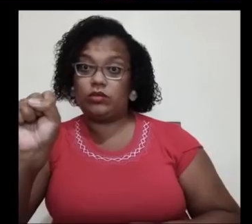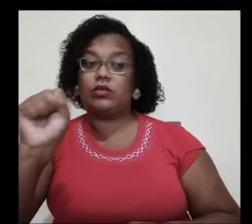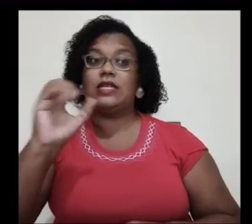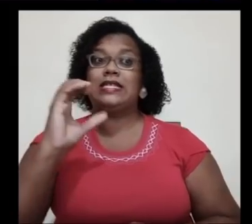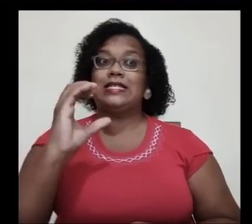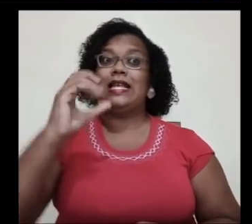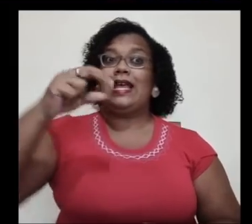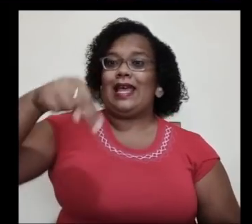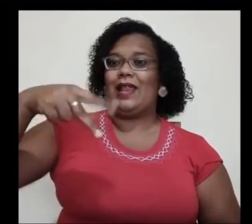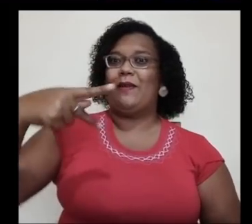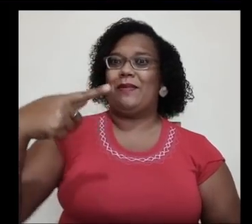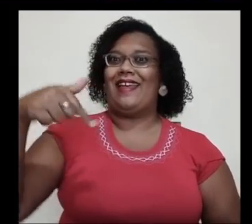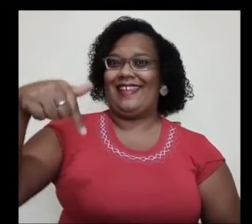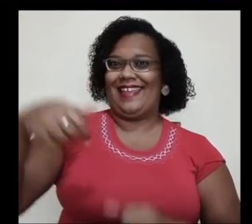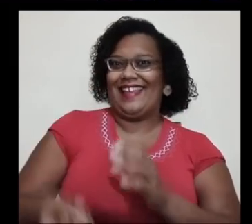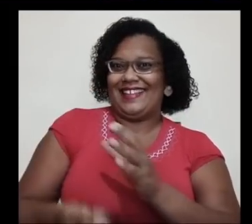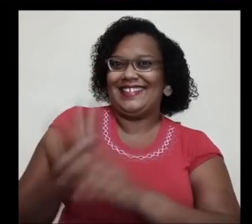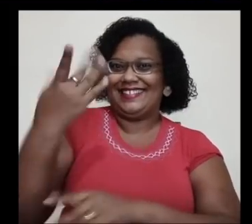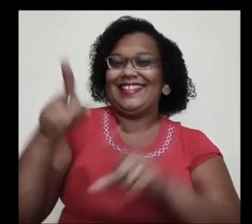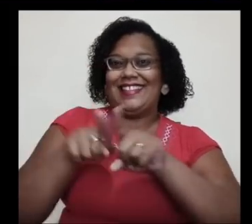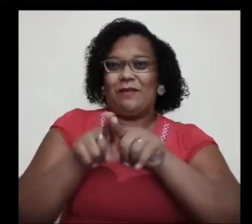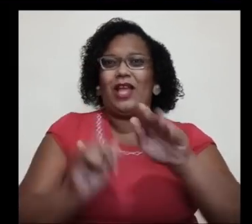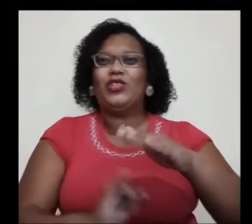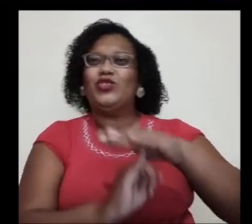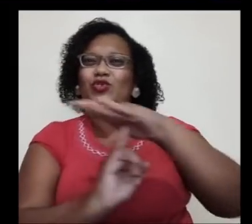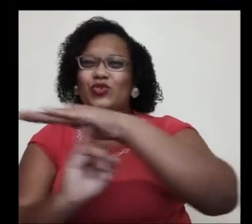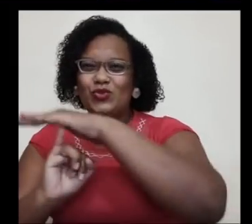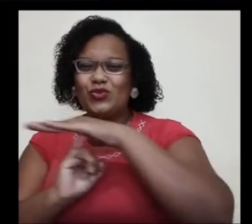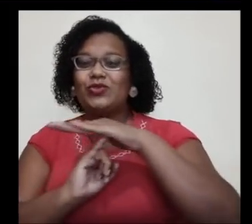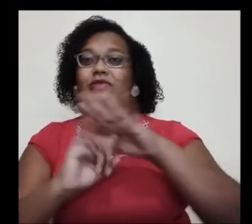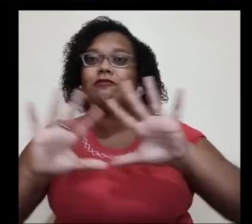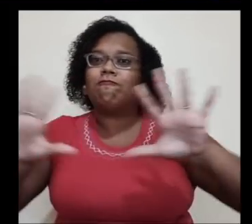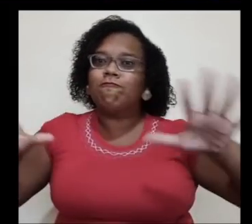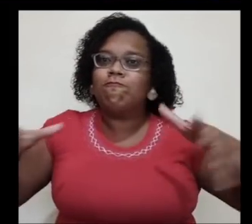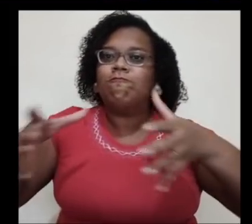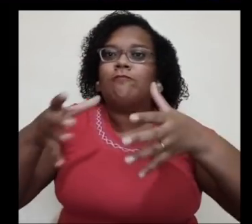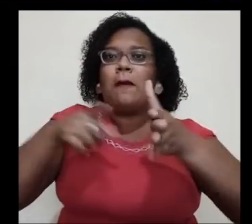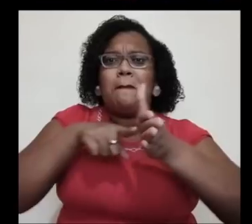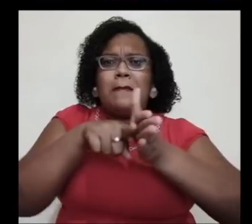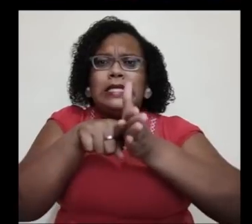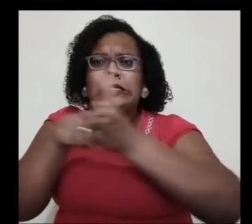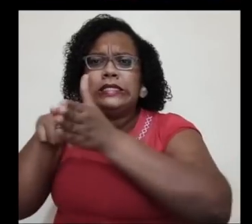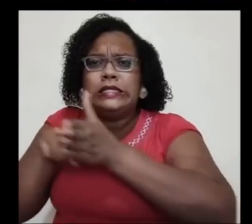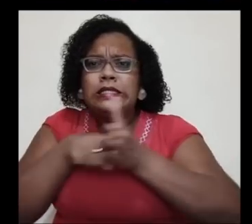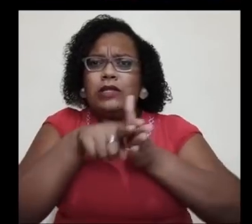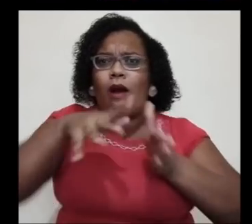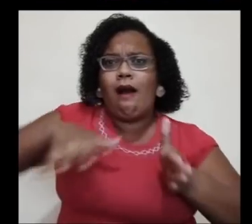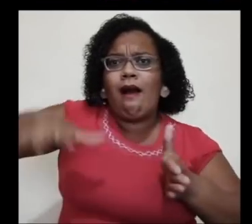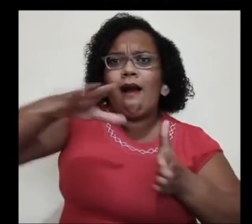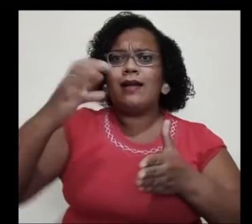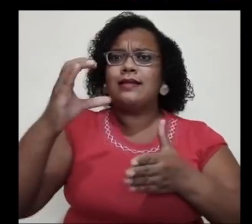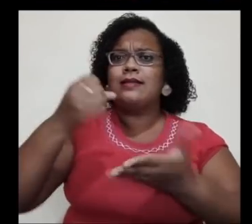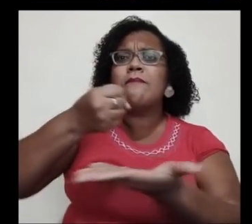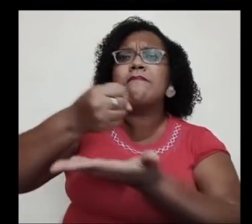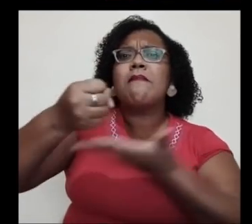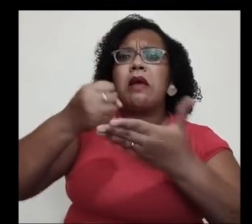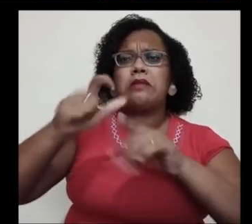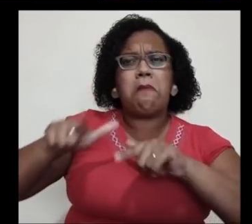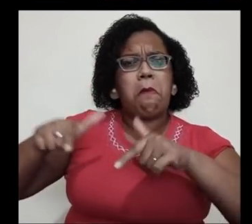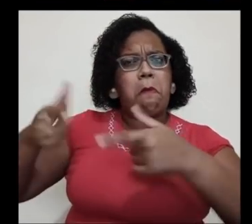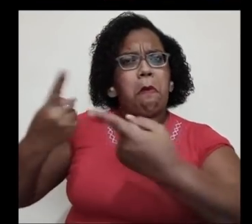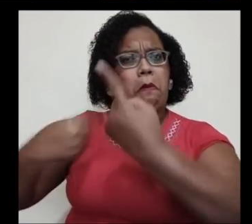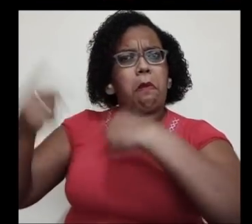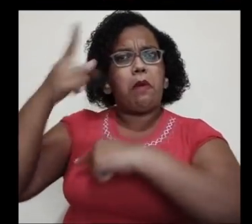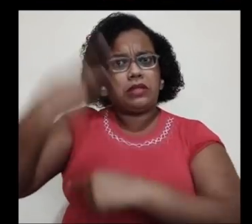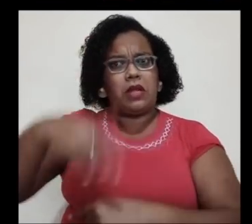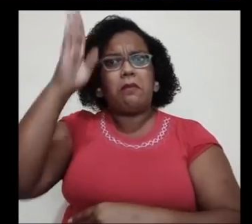que reúnem pesquisadores em áreas de ciência básica mais avançadas do país, com a conexão importante com o exterior, e, portanto,